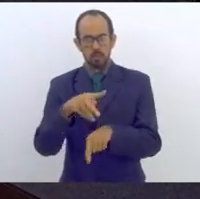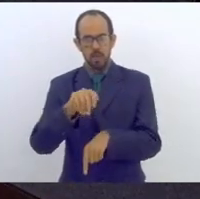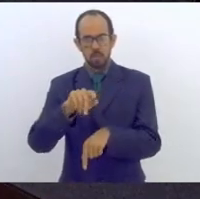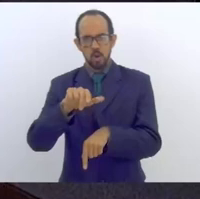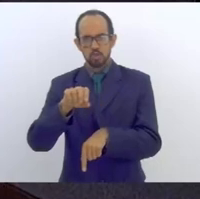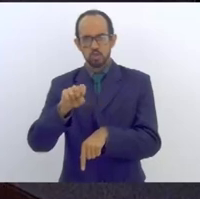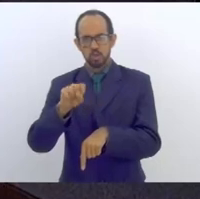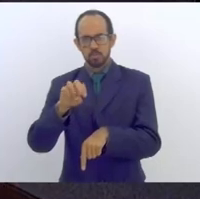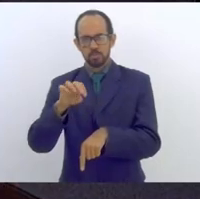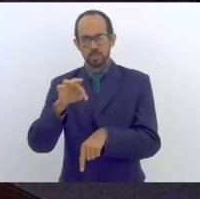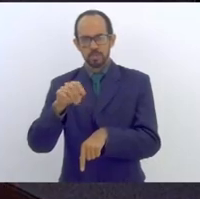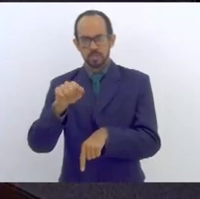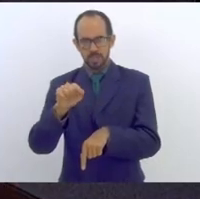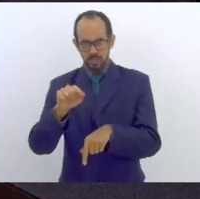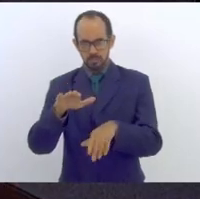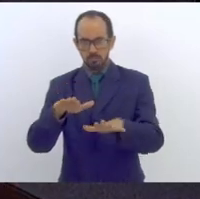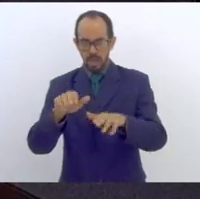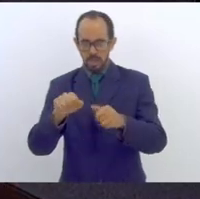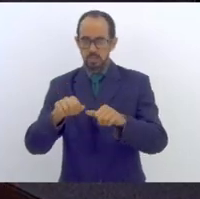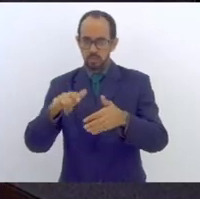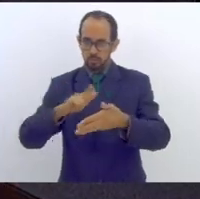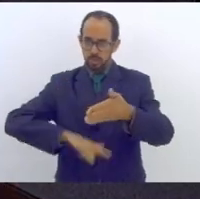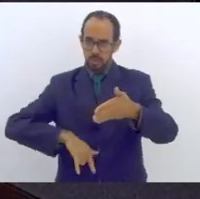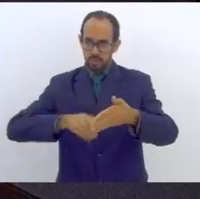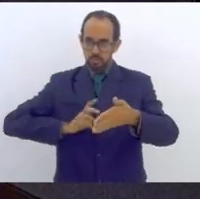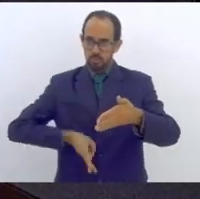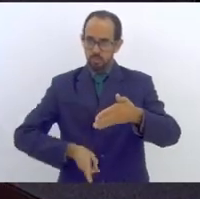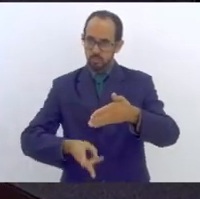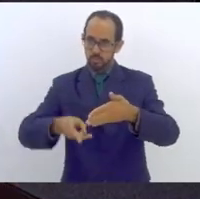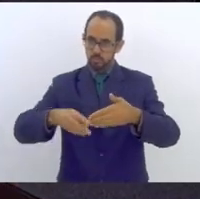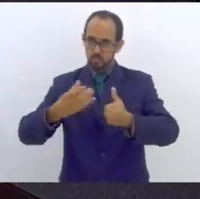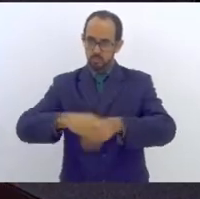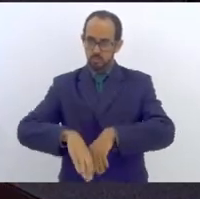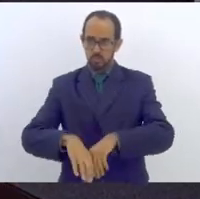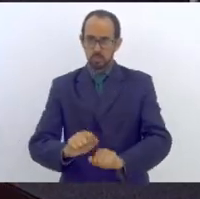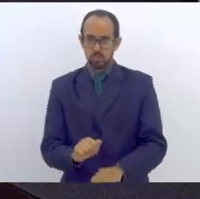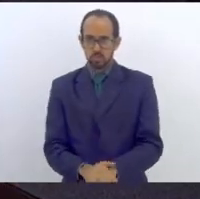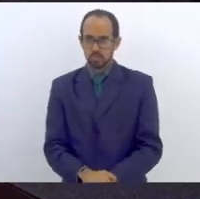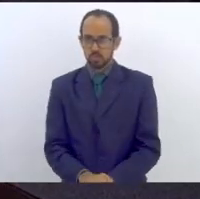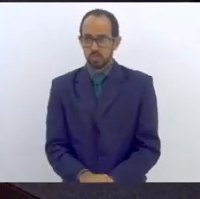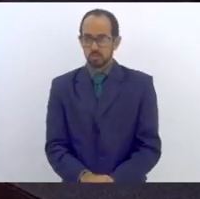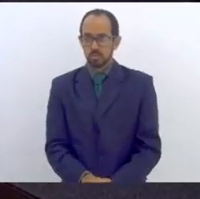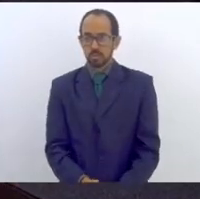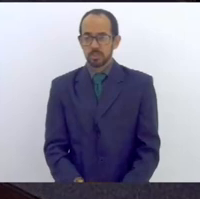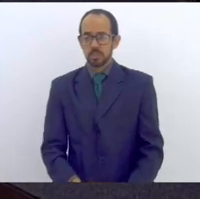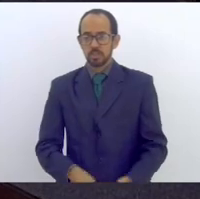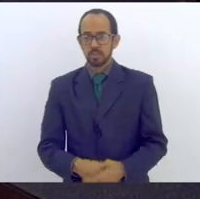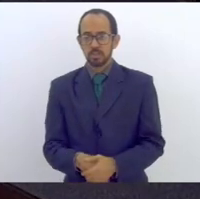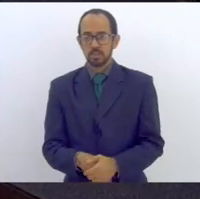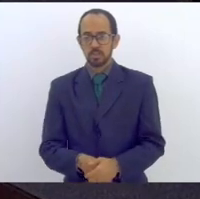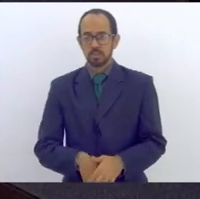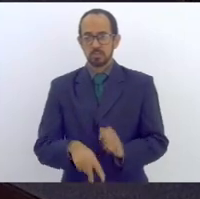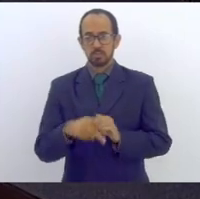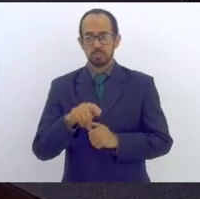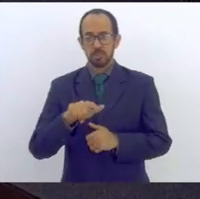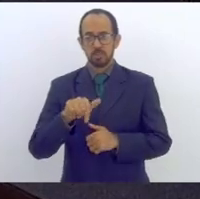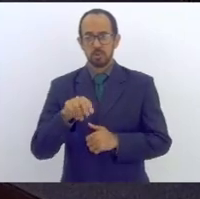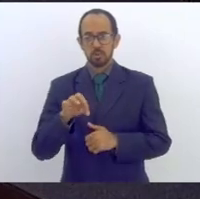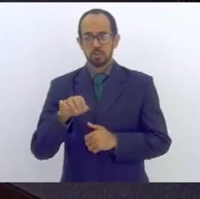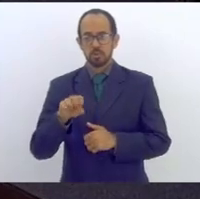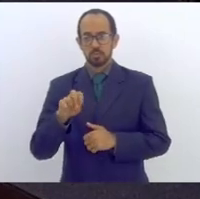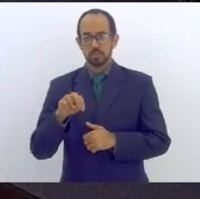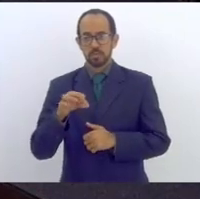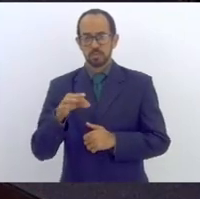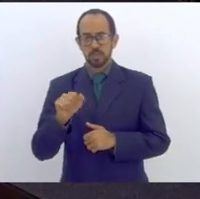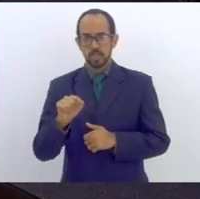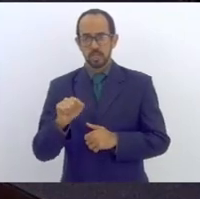os centamos estavam em curso e o papiloscopista foi nomeado após